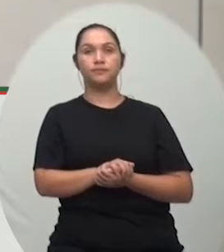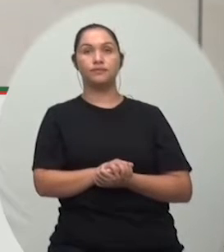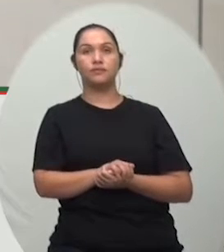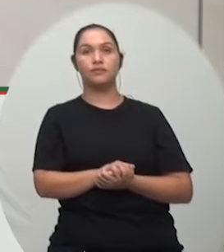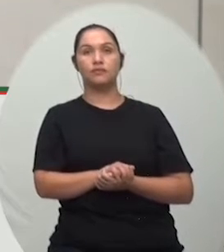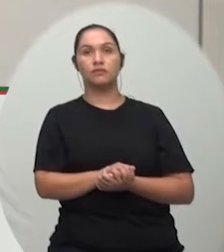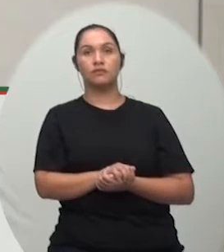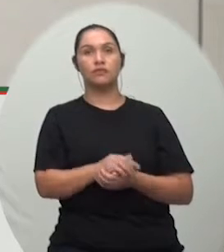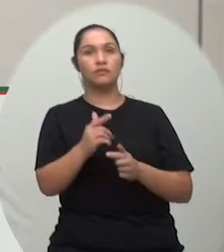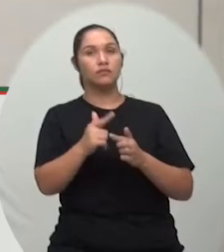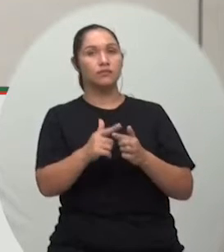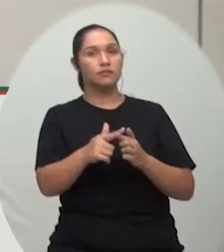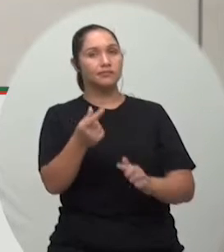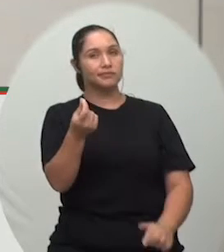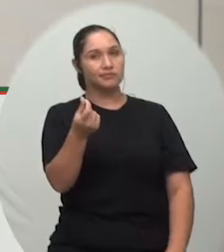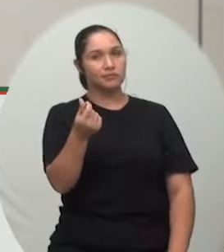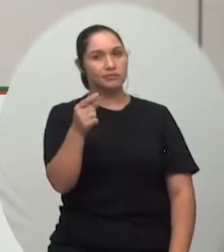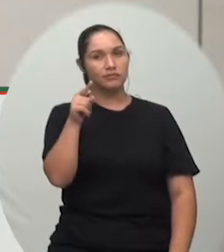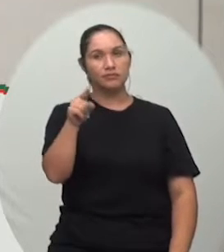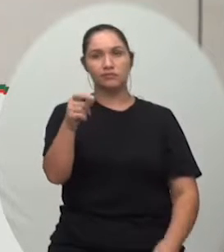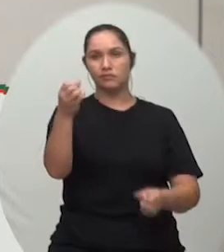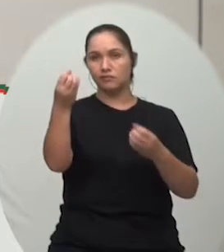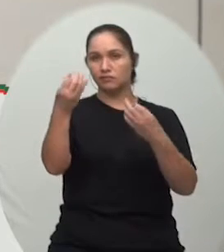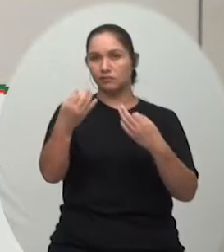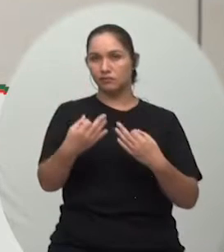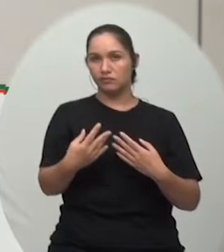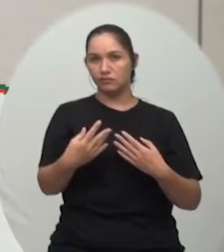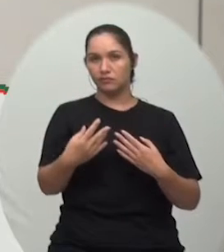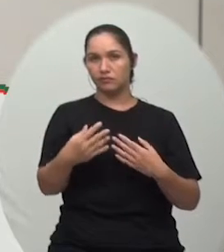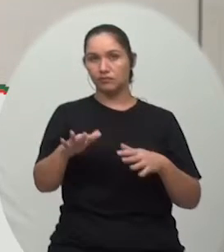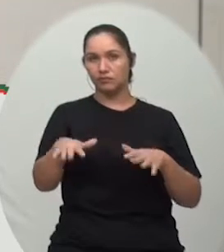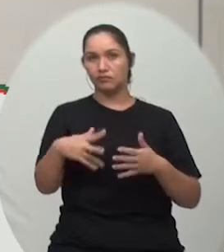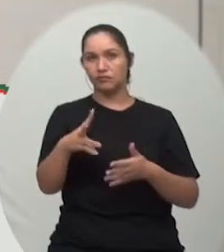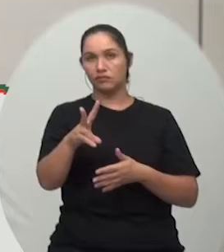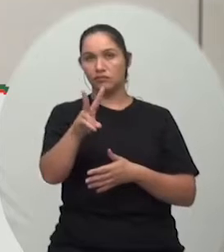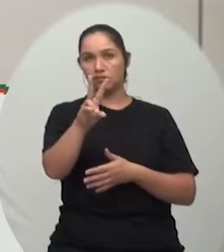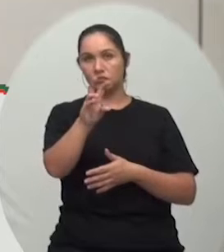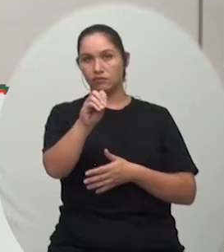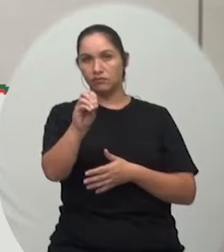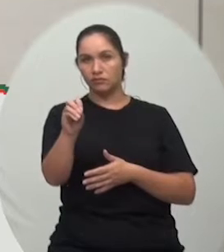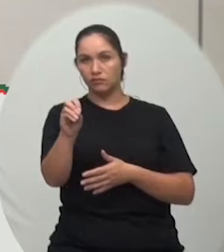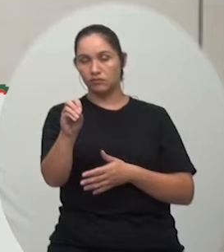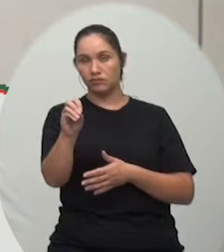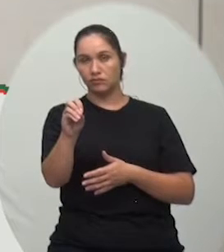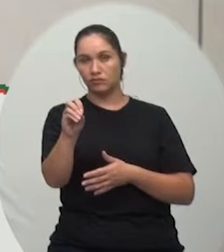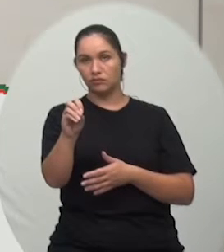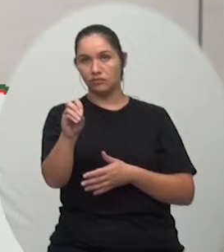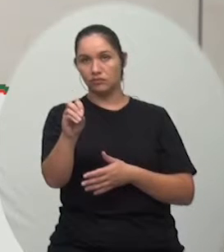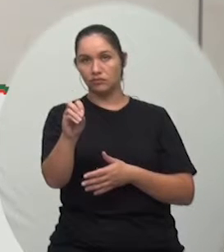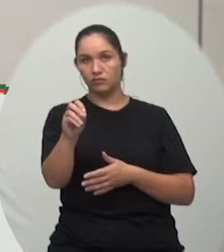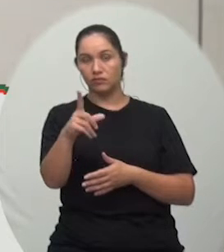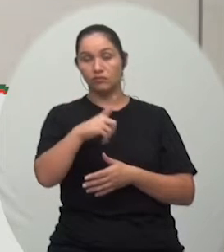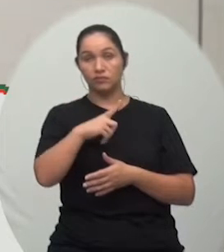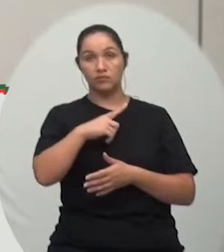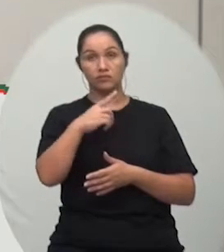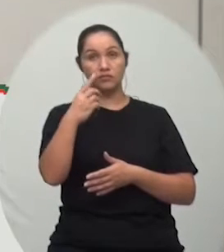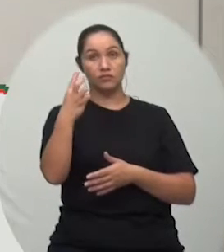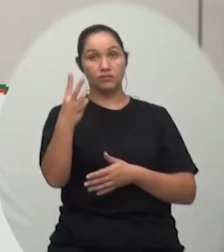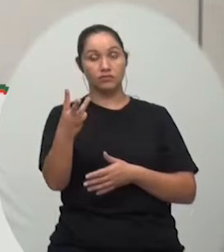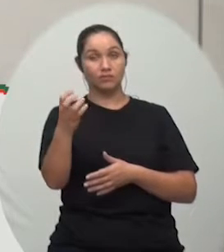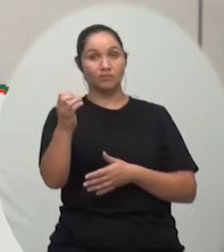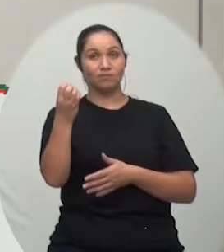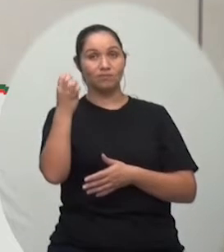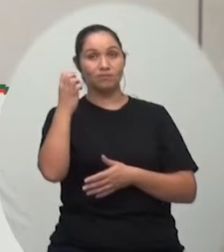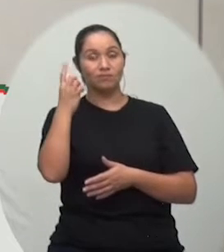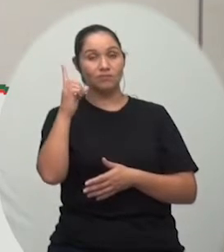Inicialmente, a questão orçamentária, né, que o senhor está limitando a 200 pelo orçamento de 30 e poucos mil, é isso, né? Na realidade, hoje,